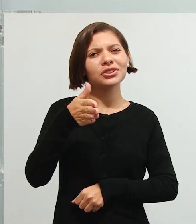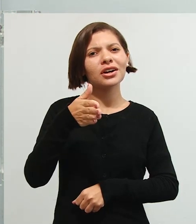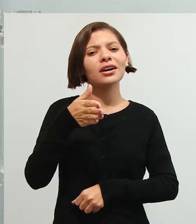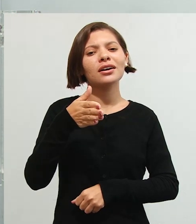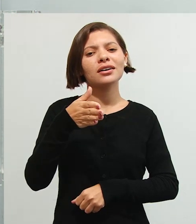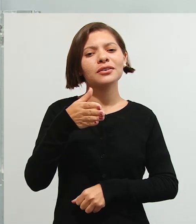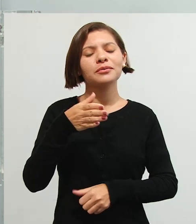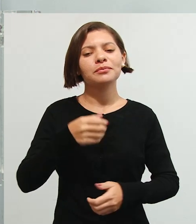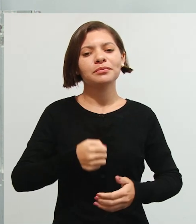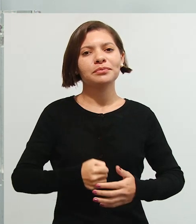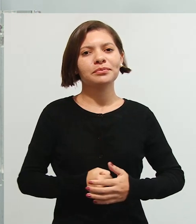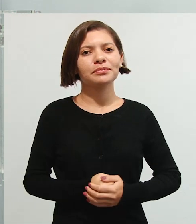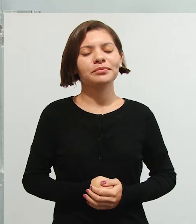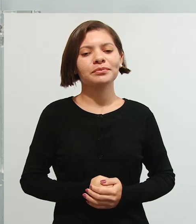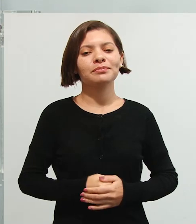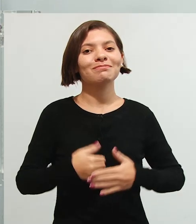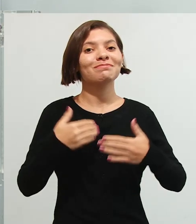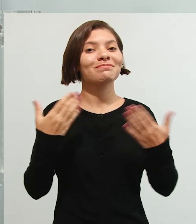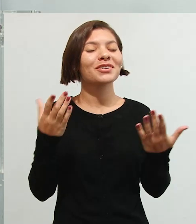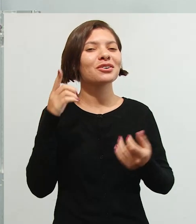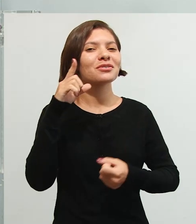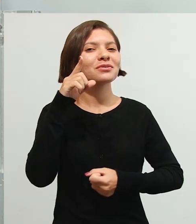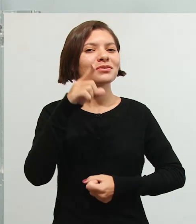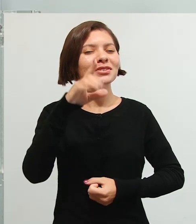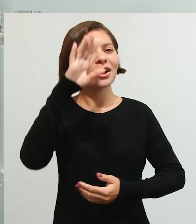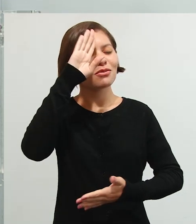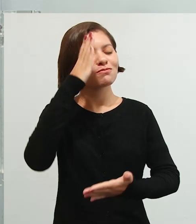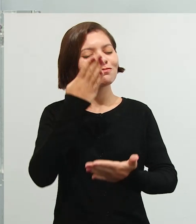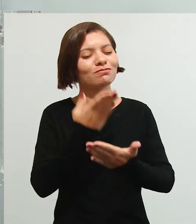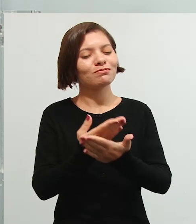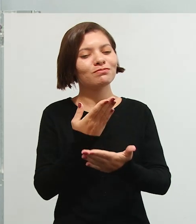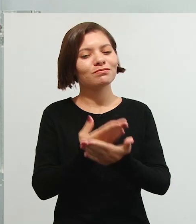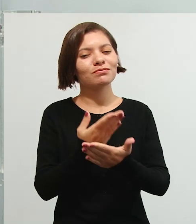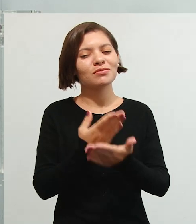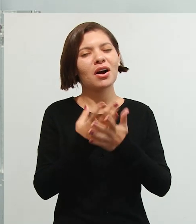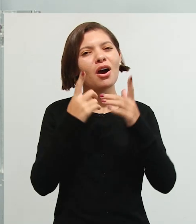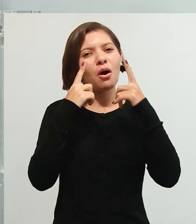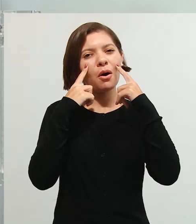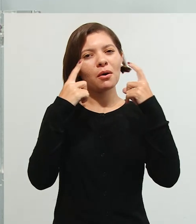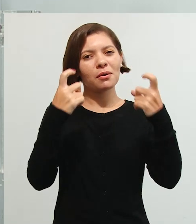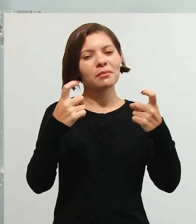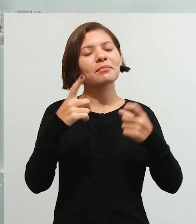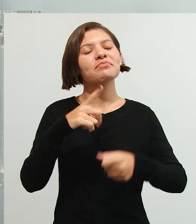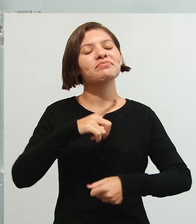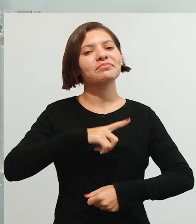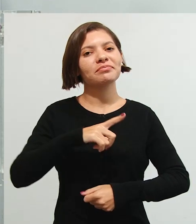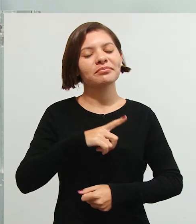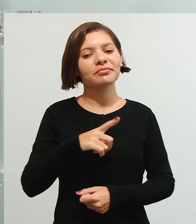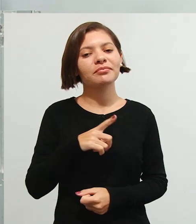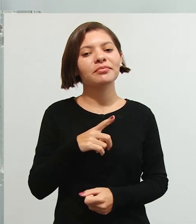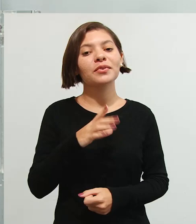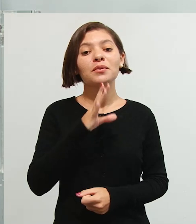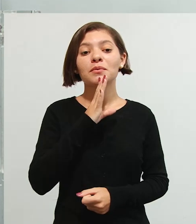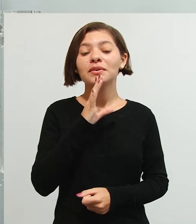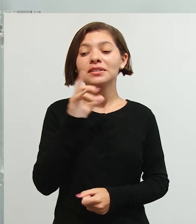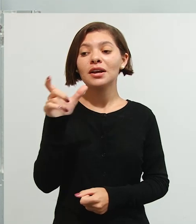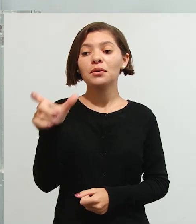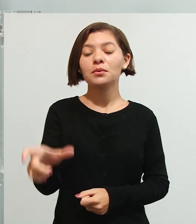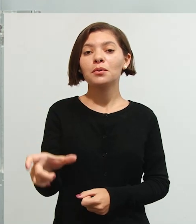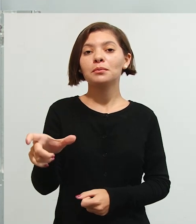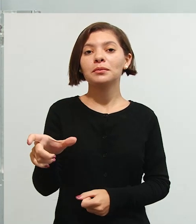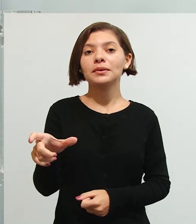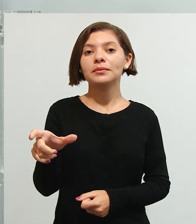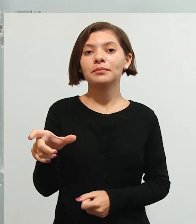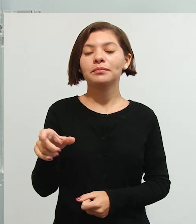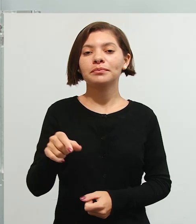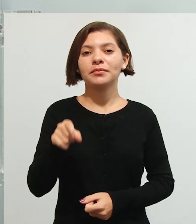infantil, você, com certeza, vai estudar, vai ter interesse em conhecer mais sobre Malaguzzi.